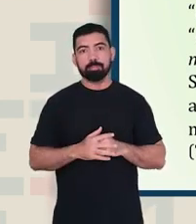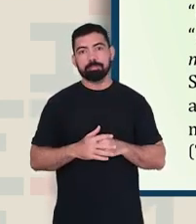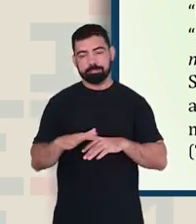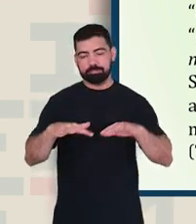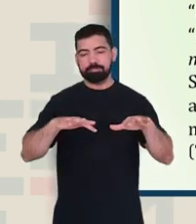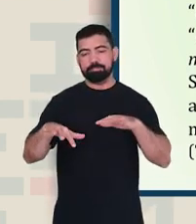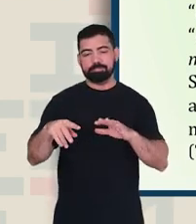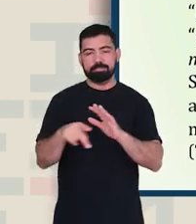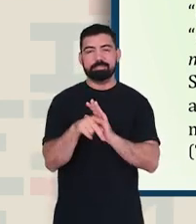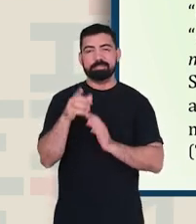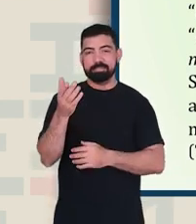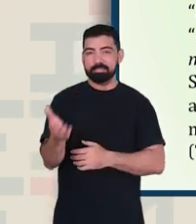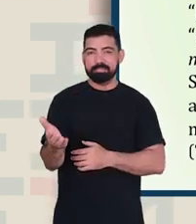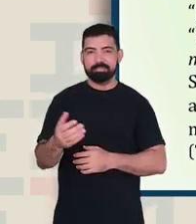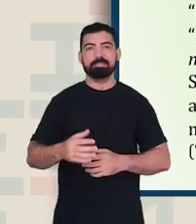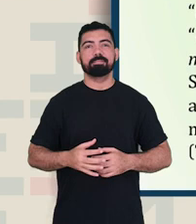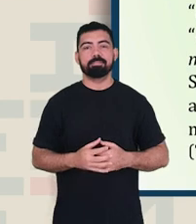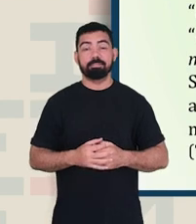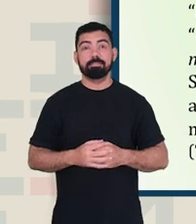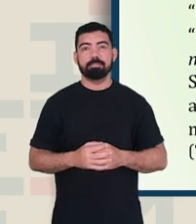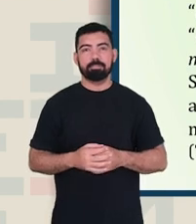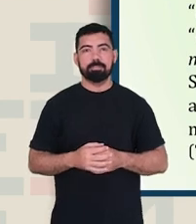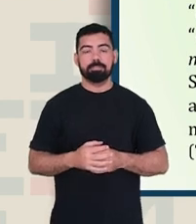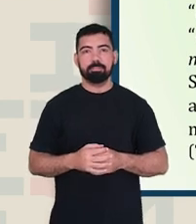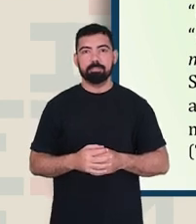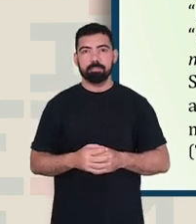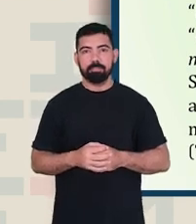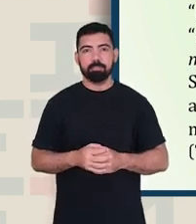deste movimento, certo?